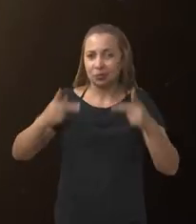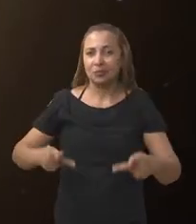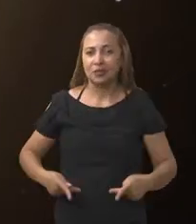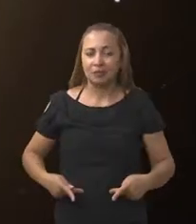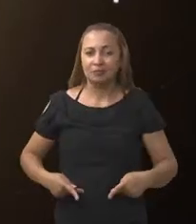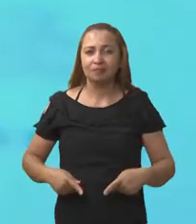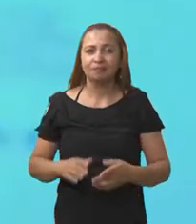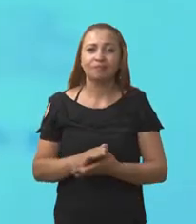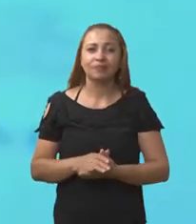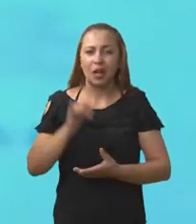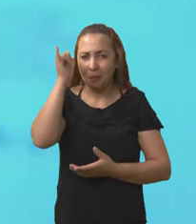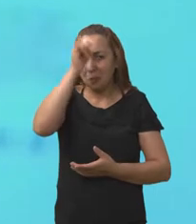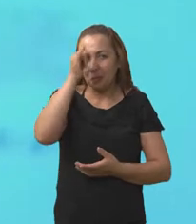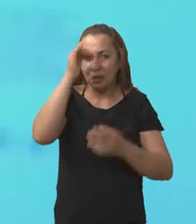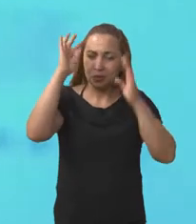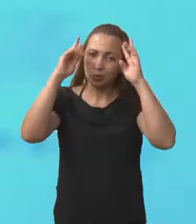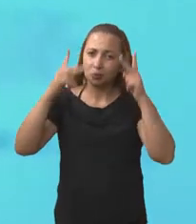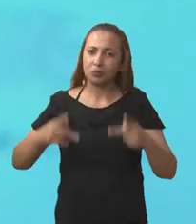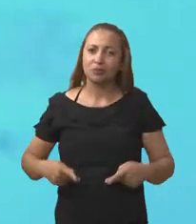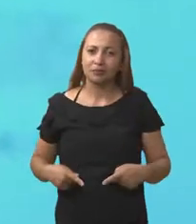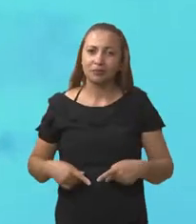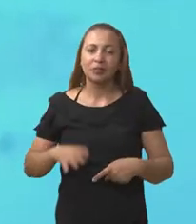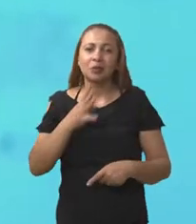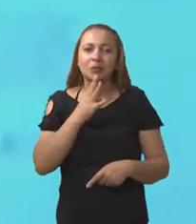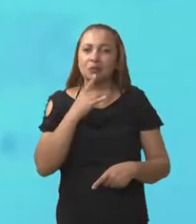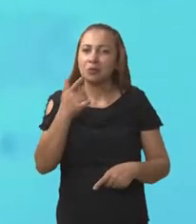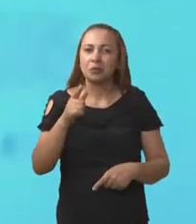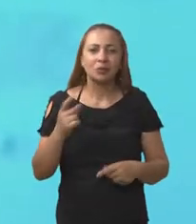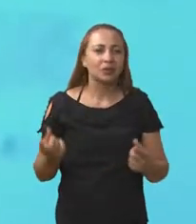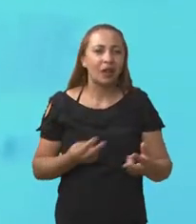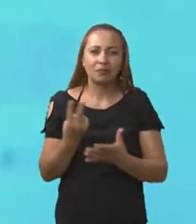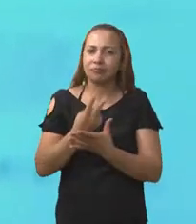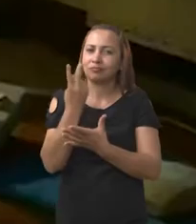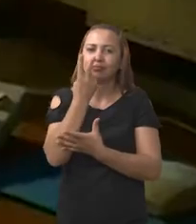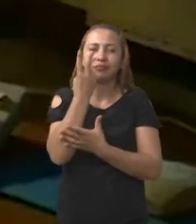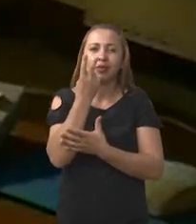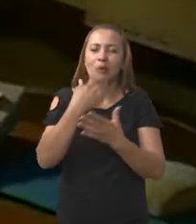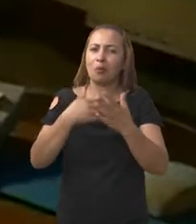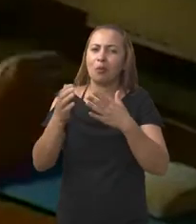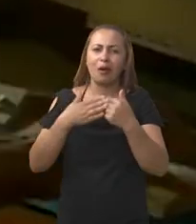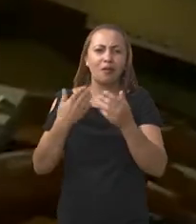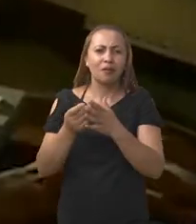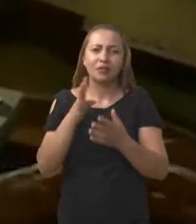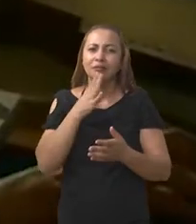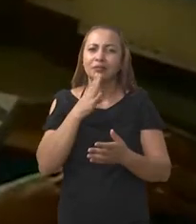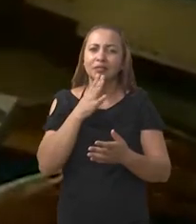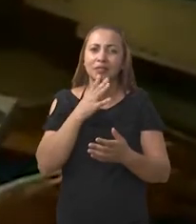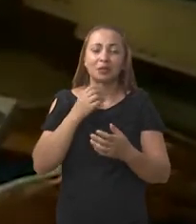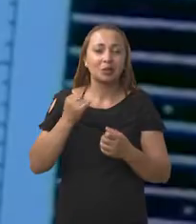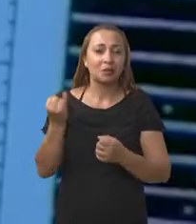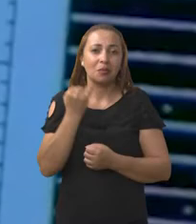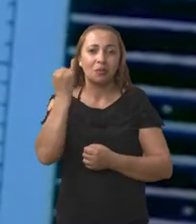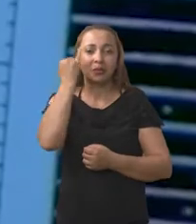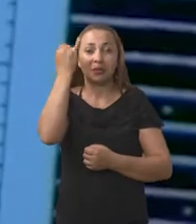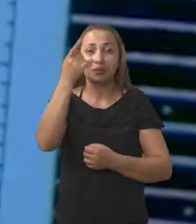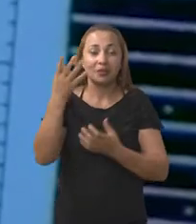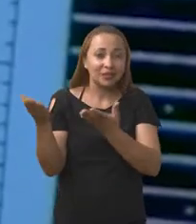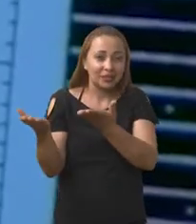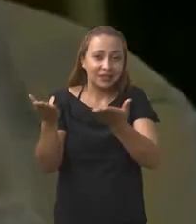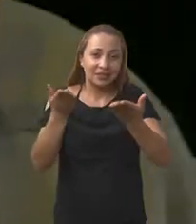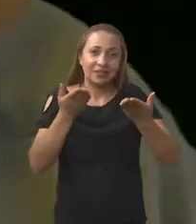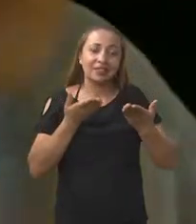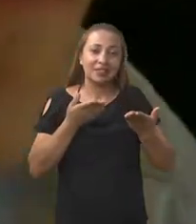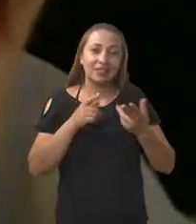a ignorância humana conhecimento não tem preço seja ele de tipo a quantidade importante é